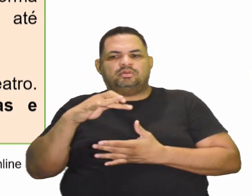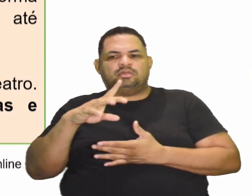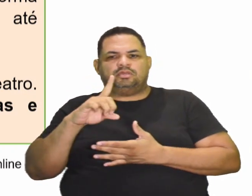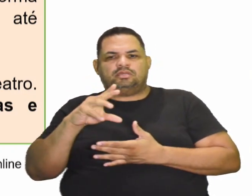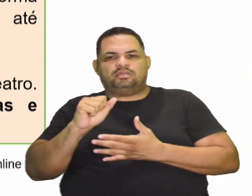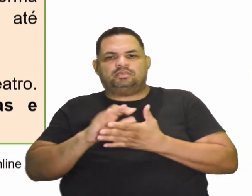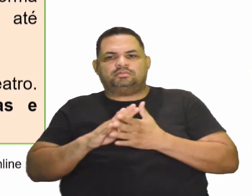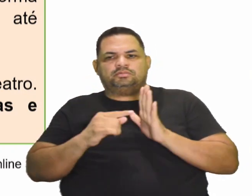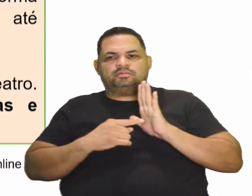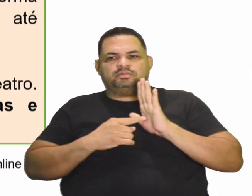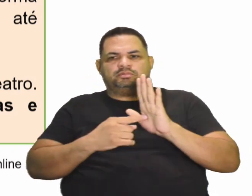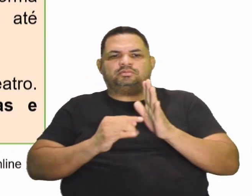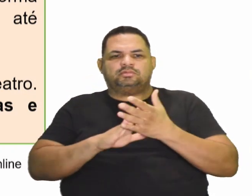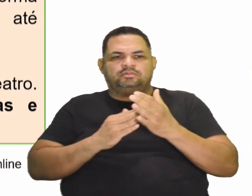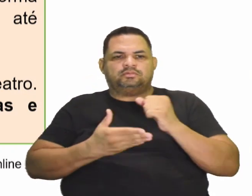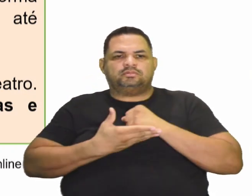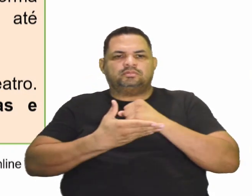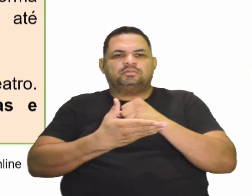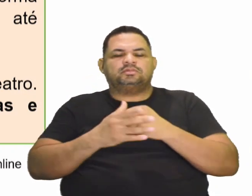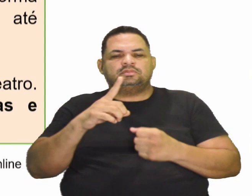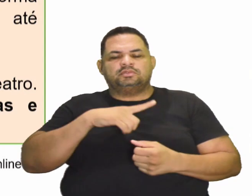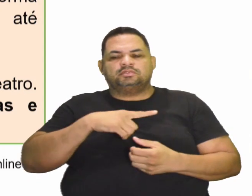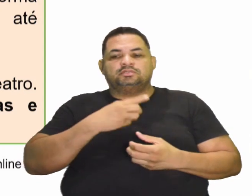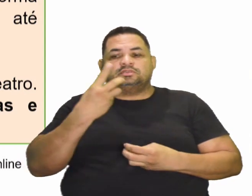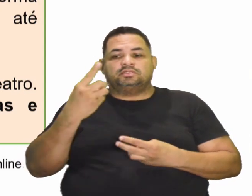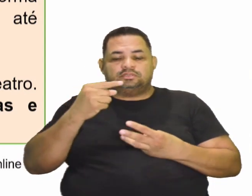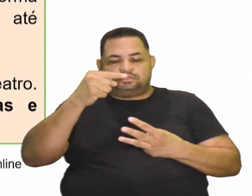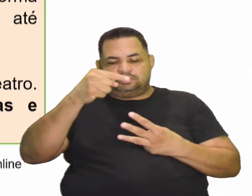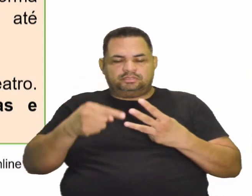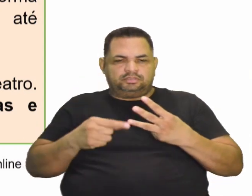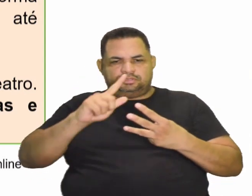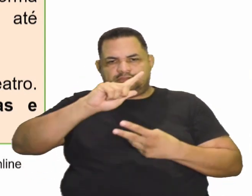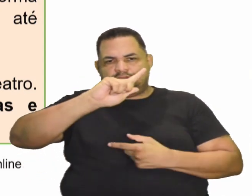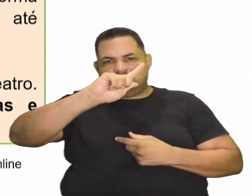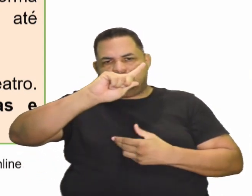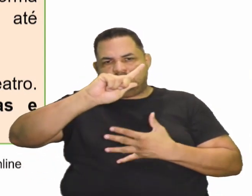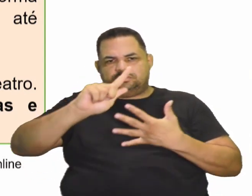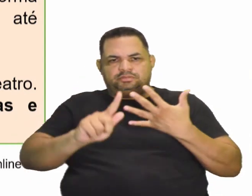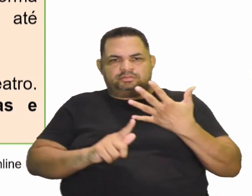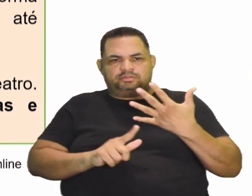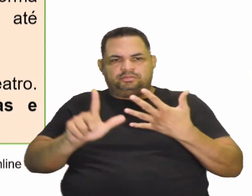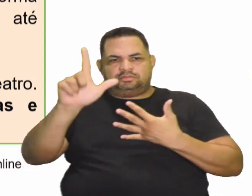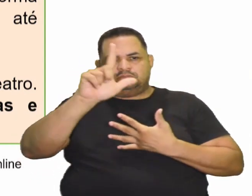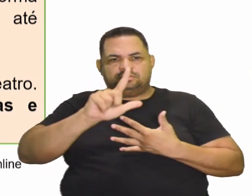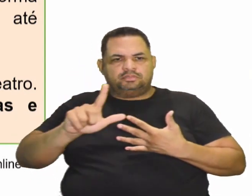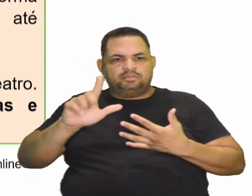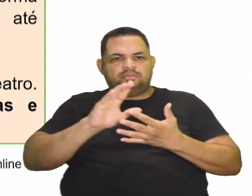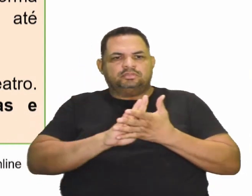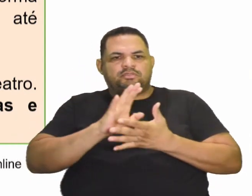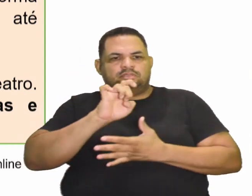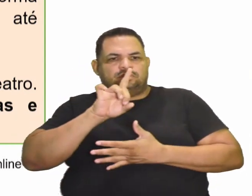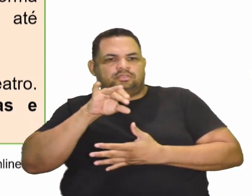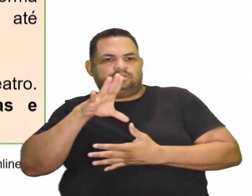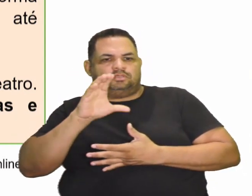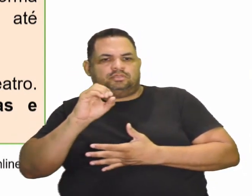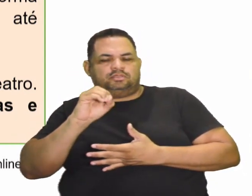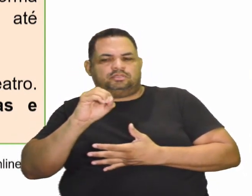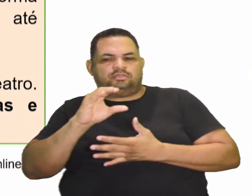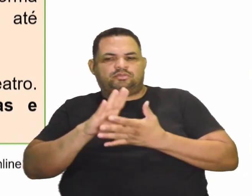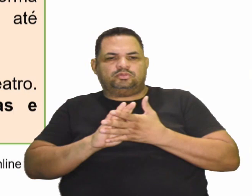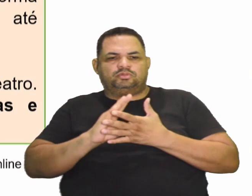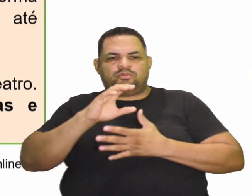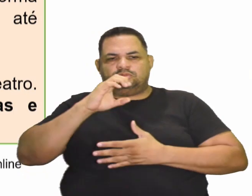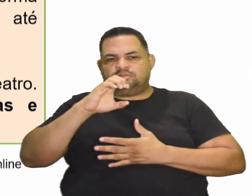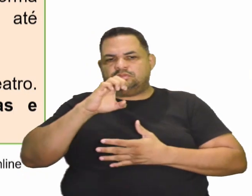destacou basicamente que existem 3 gêneros literários. O gênero lírico, o gênero épico, que já falei para vocês em